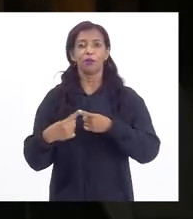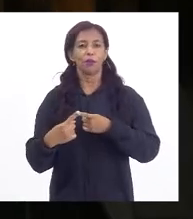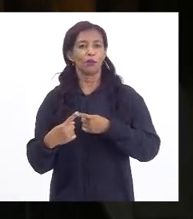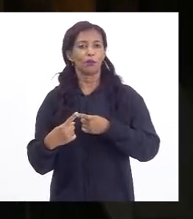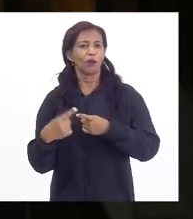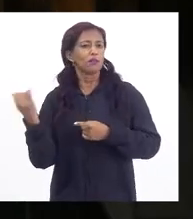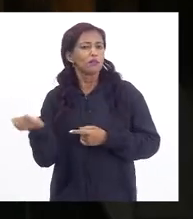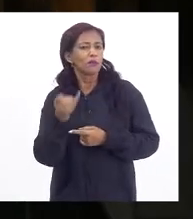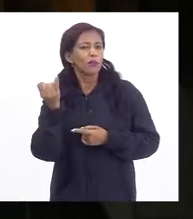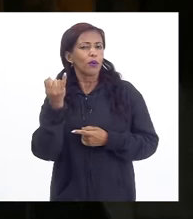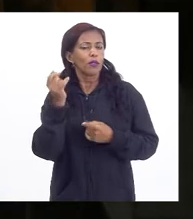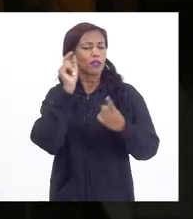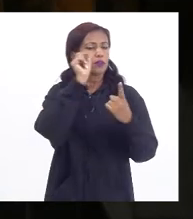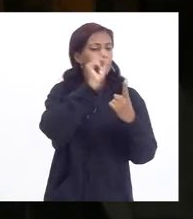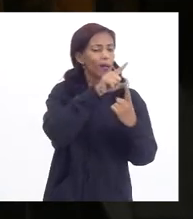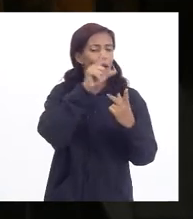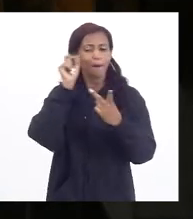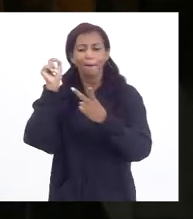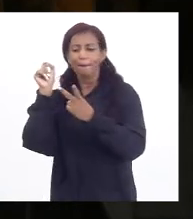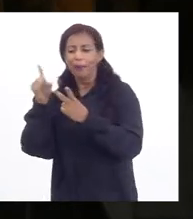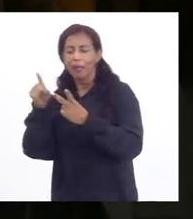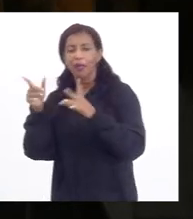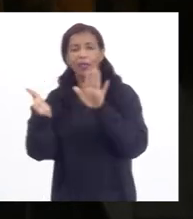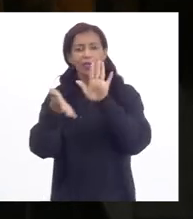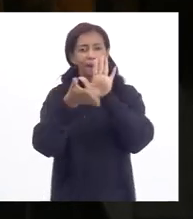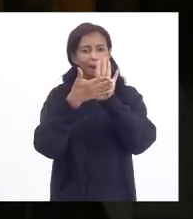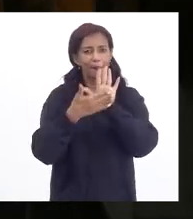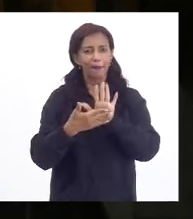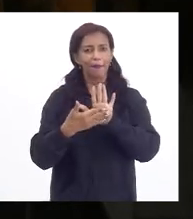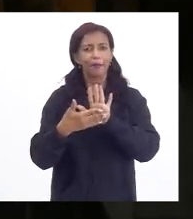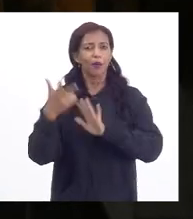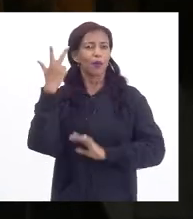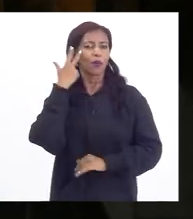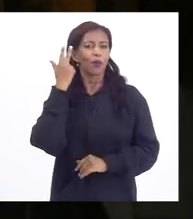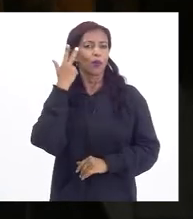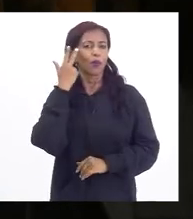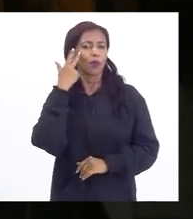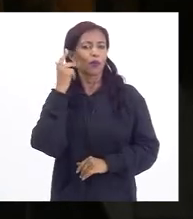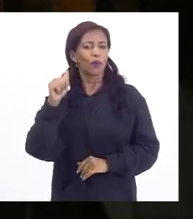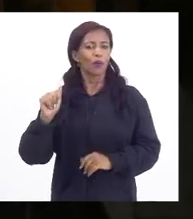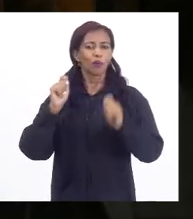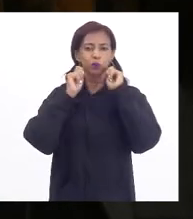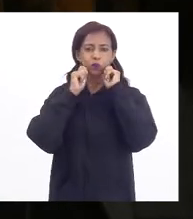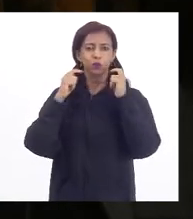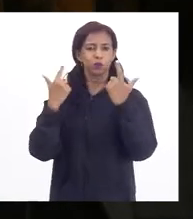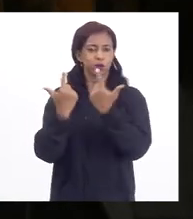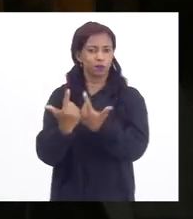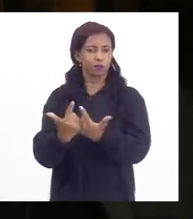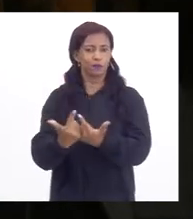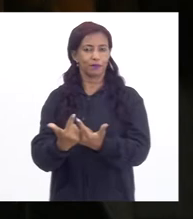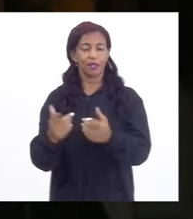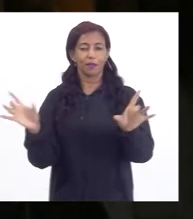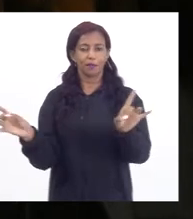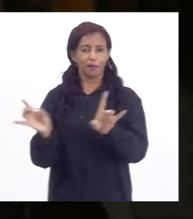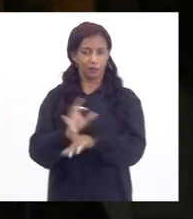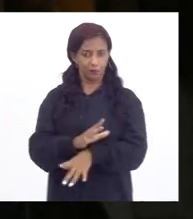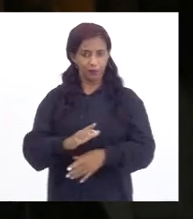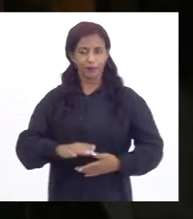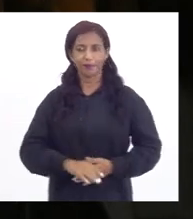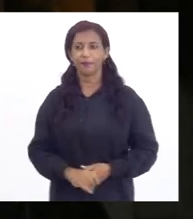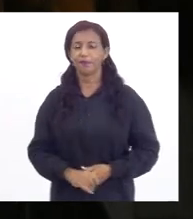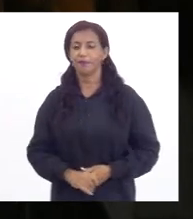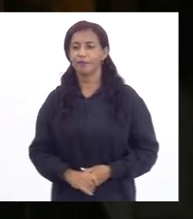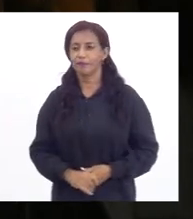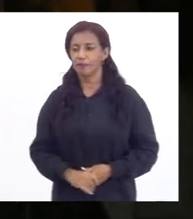itens importantes da pauta comum do Parlamento Fluminense. E para concluir, senhora